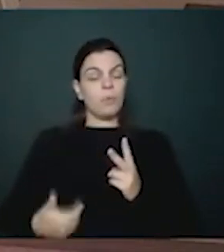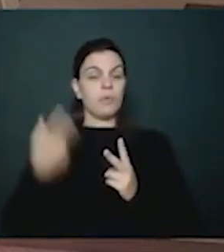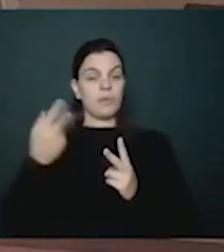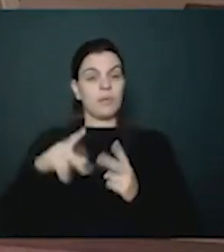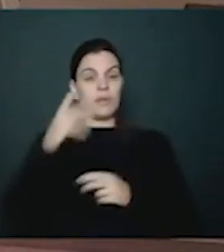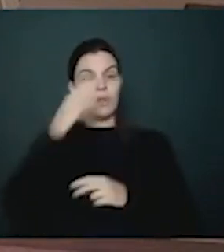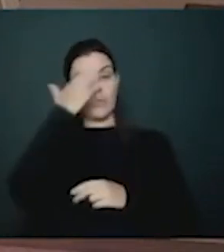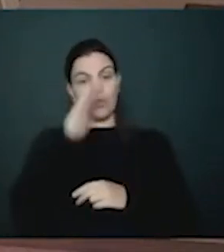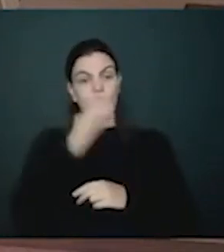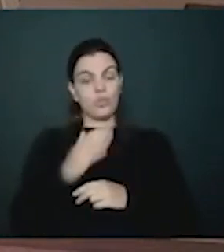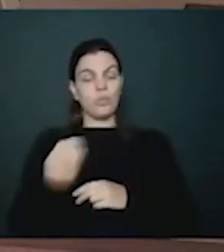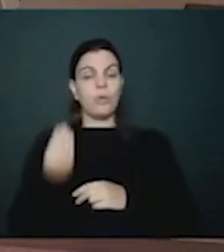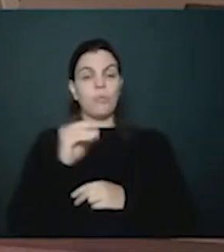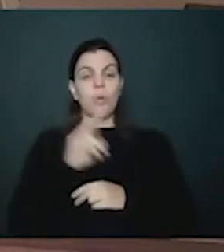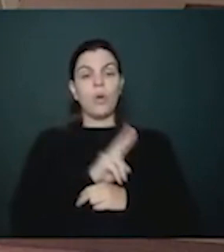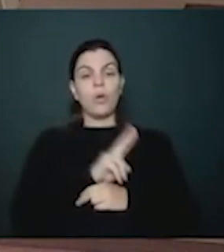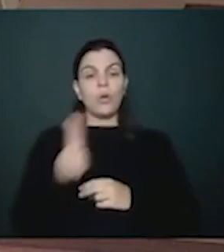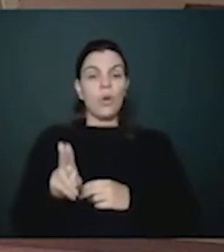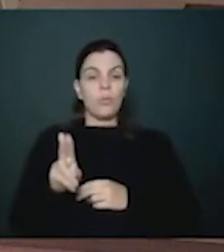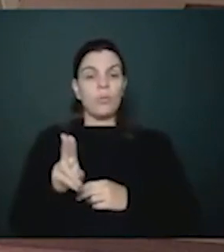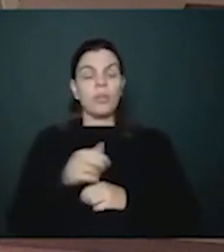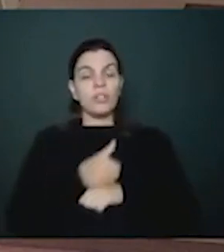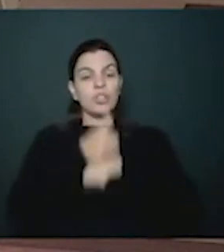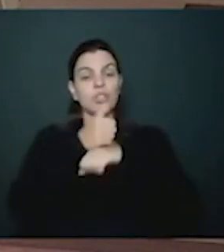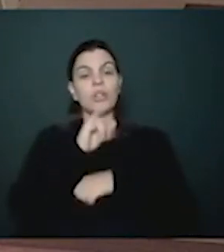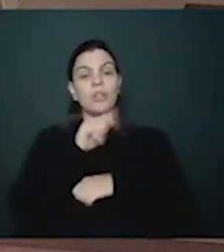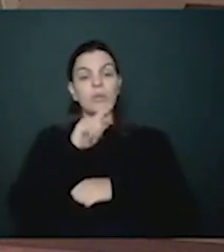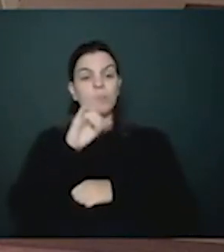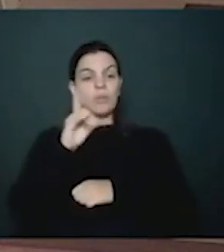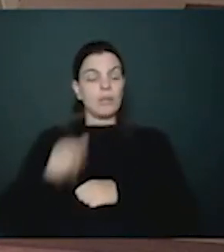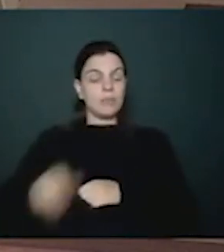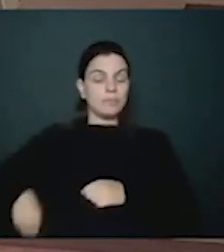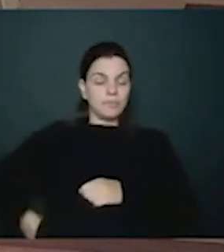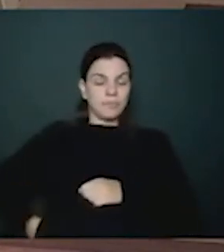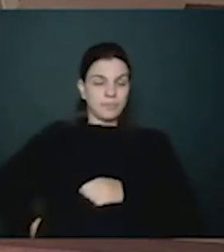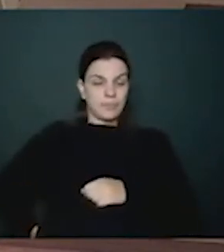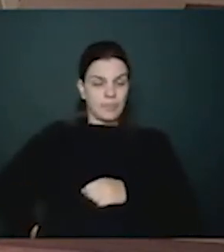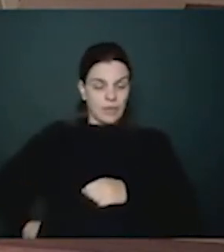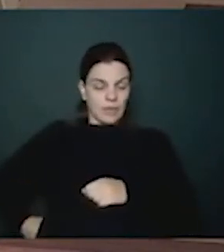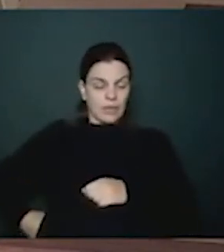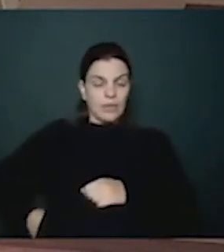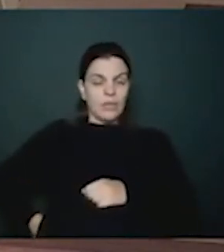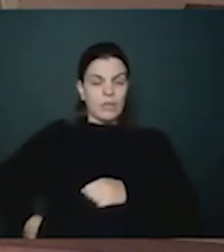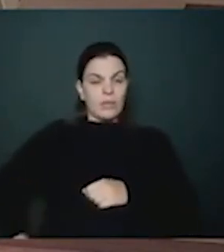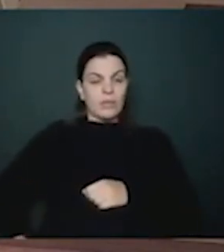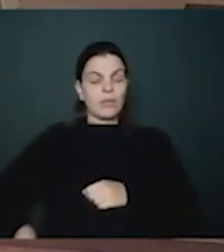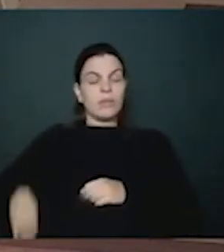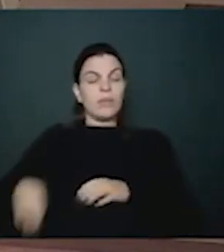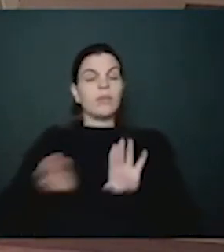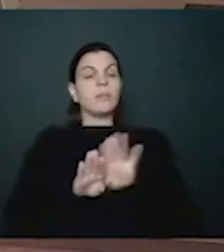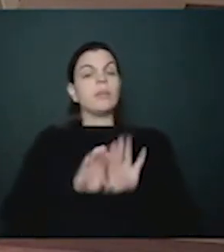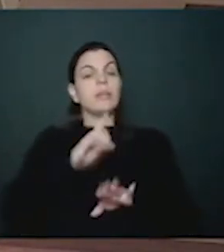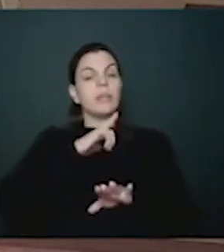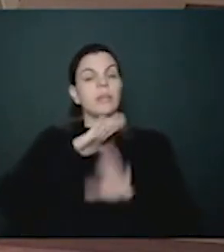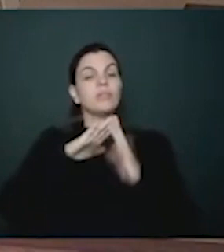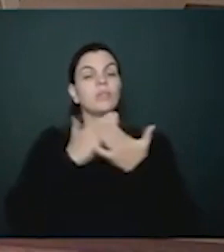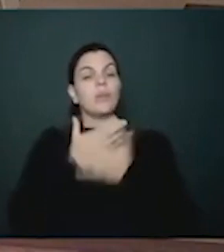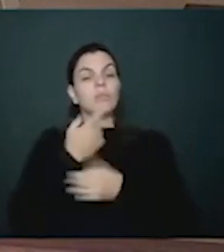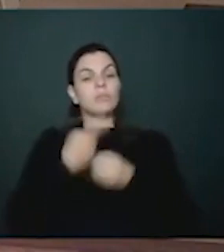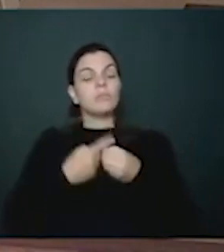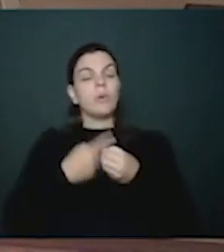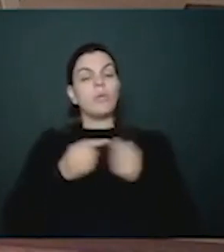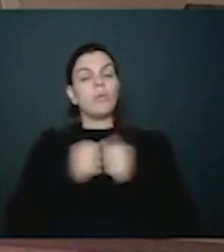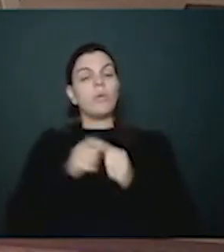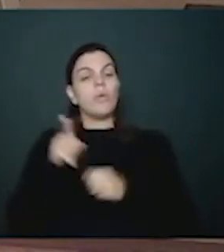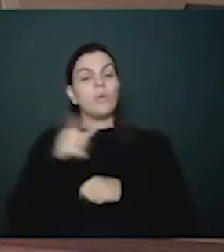nome da diretora Hilde, e também tem uma escola municipal com o nome da diretora Hilde. Então, a cidade de Curitiba